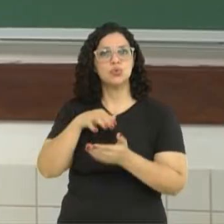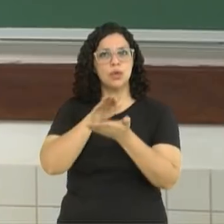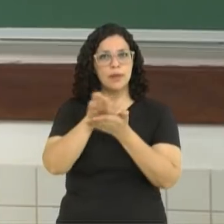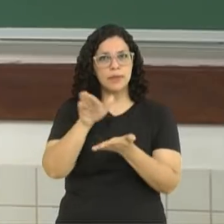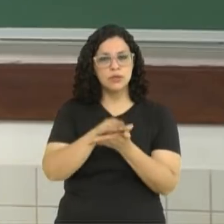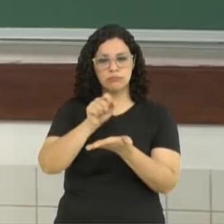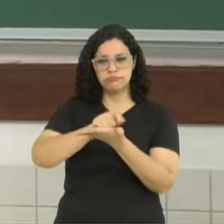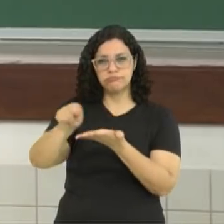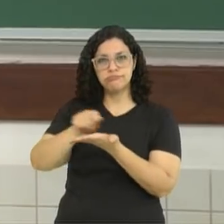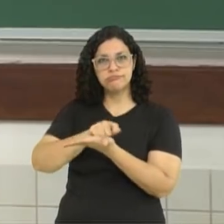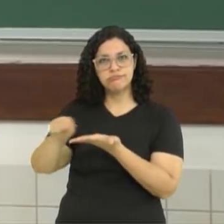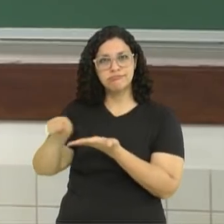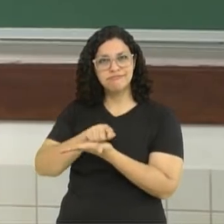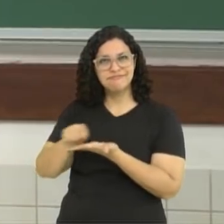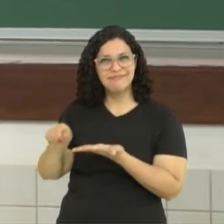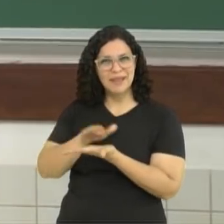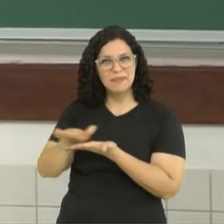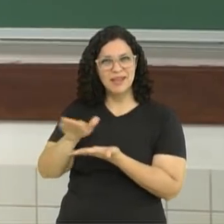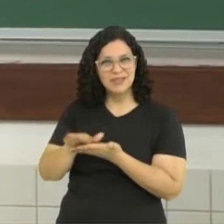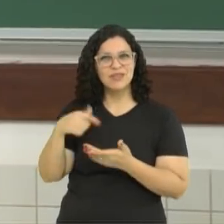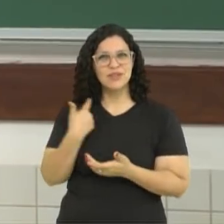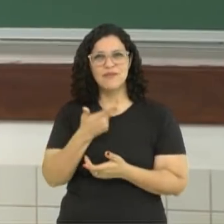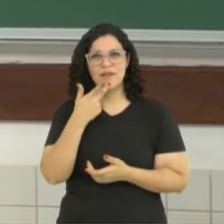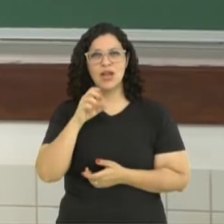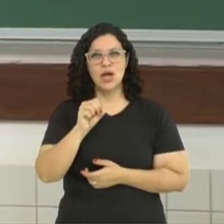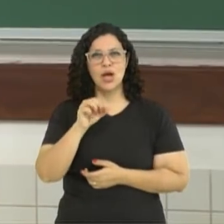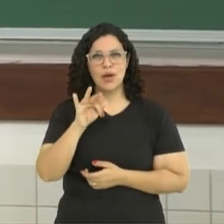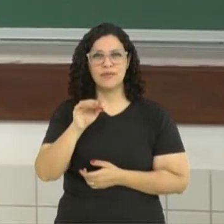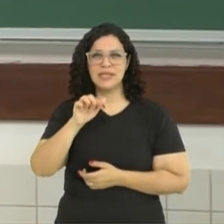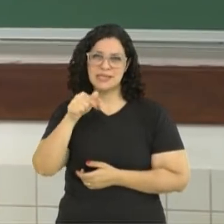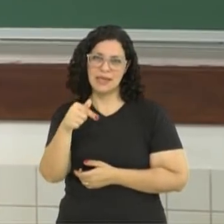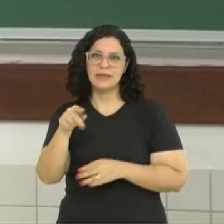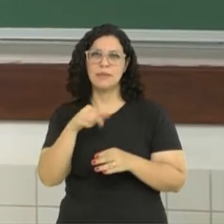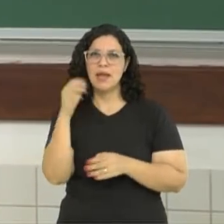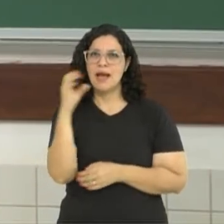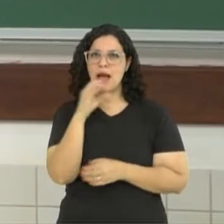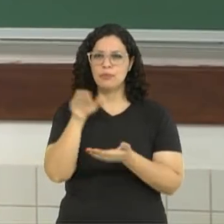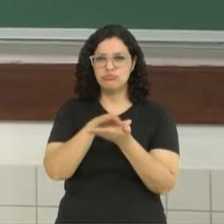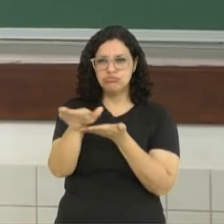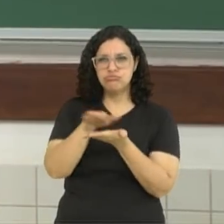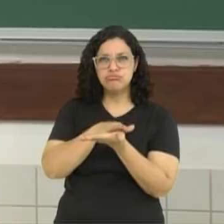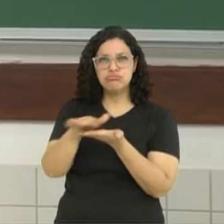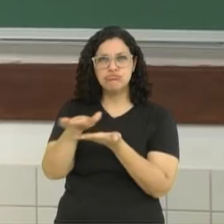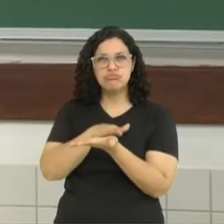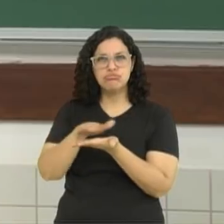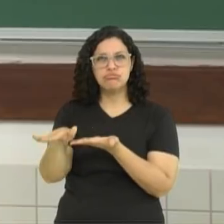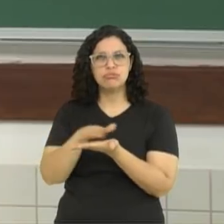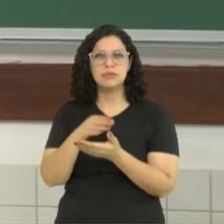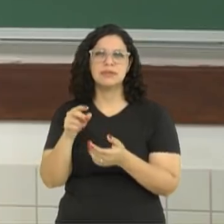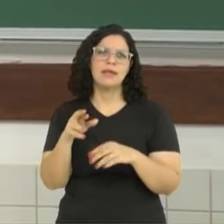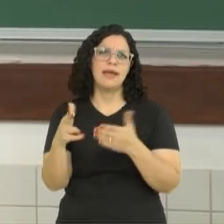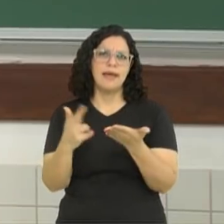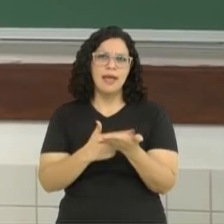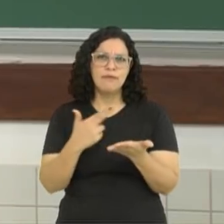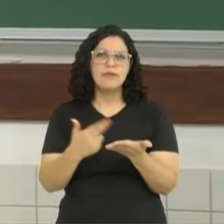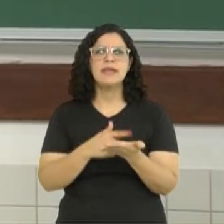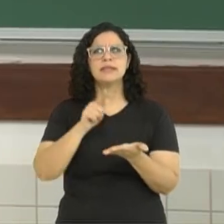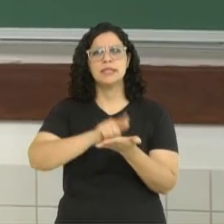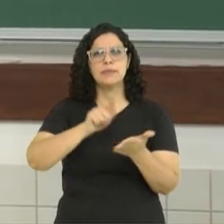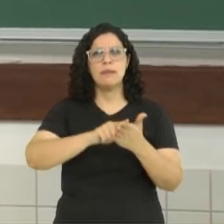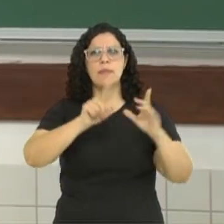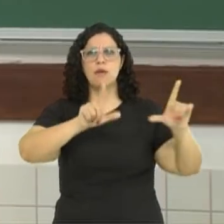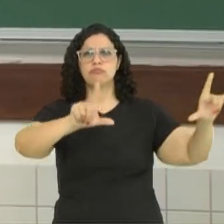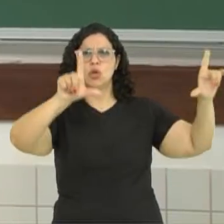do CMYK, das impressões que a gente chama de offset, que são as impressões rápidas de revistas, folders, até mesmo de